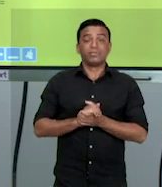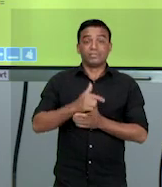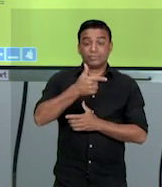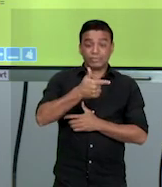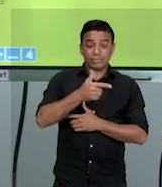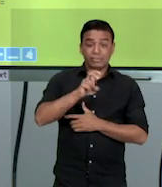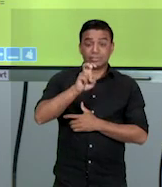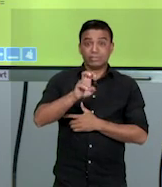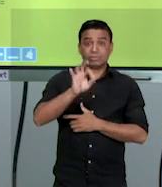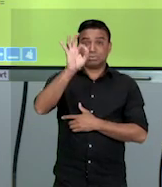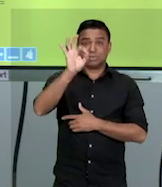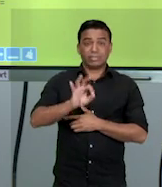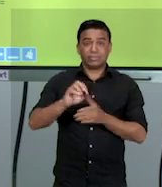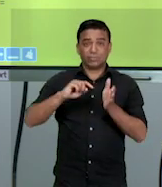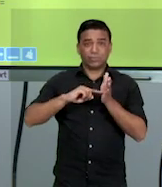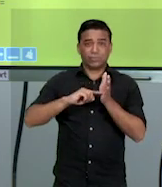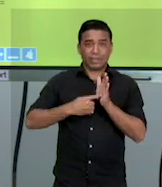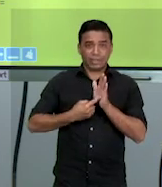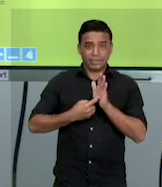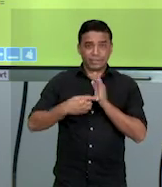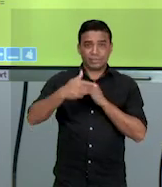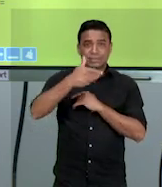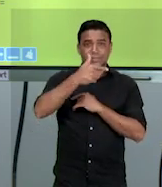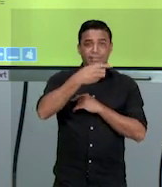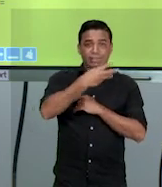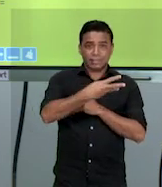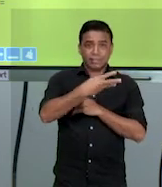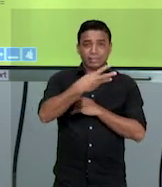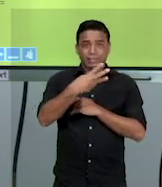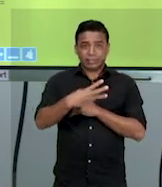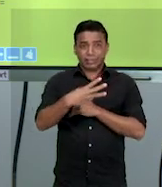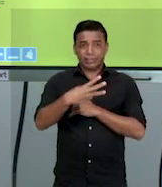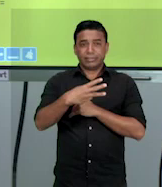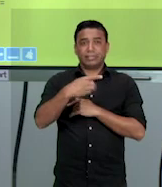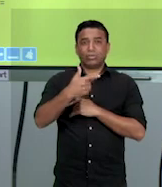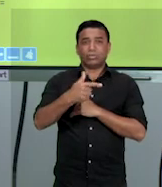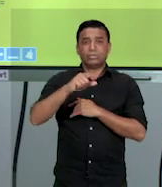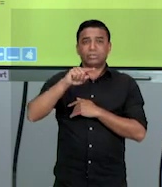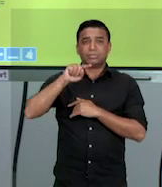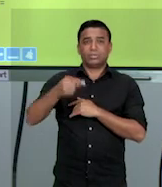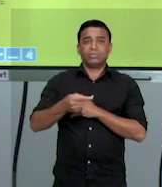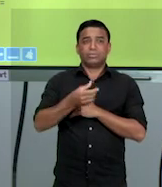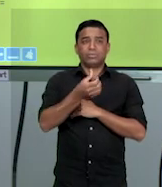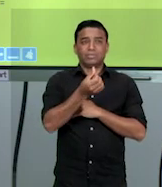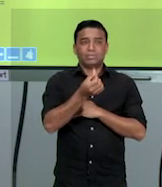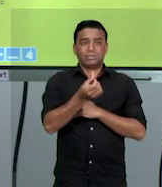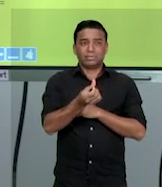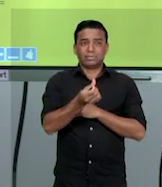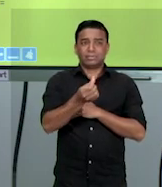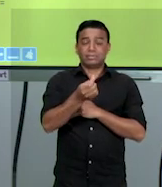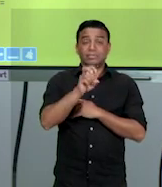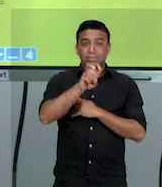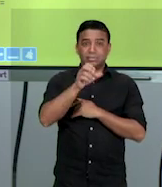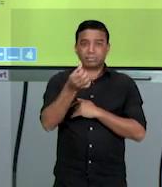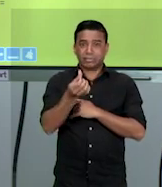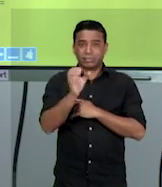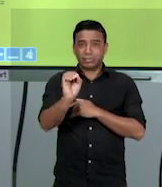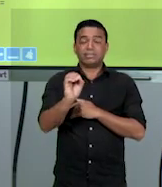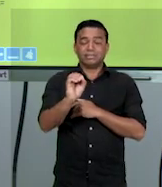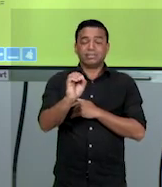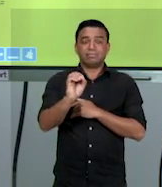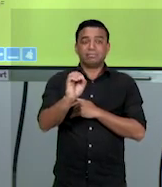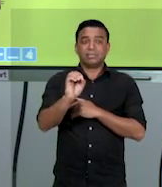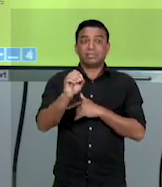25% vezes esse valor, eu posso dividir 25, o